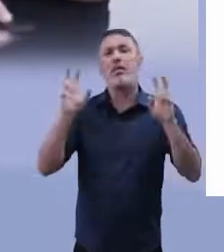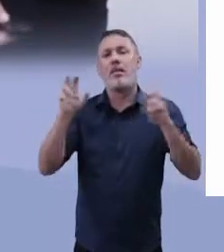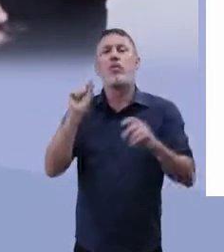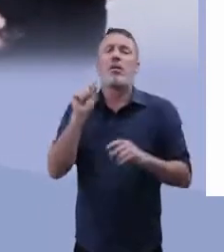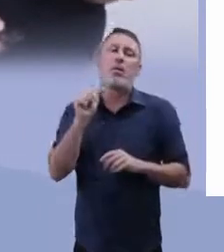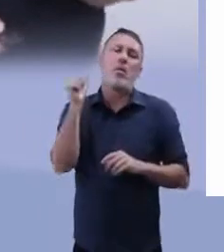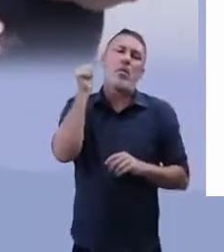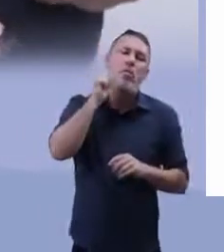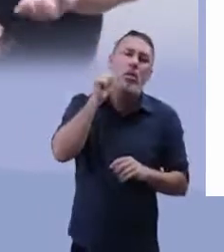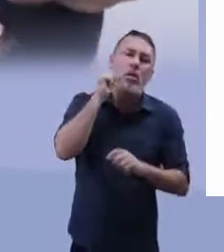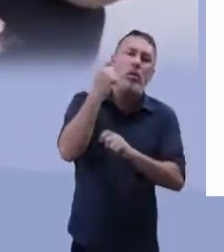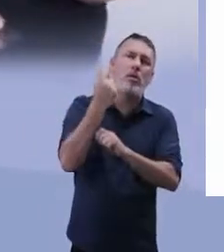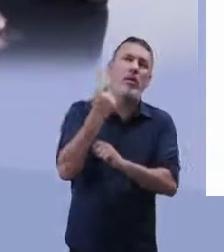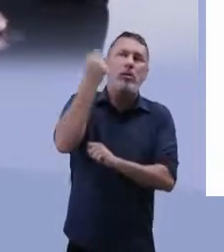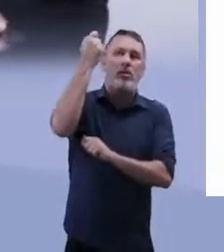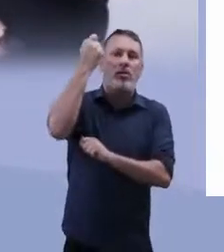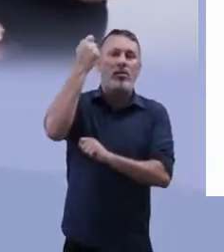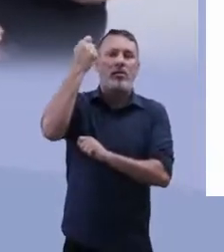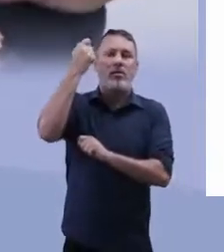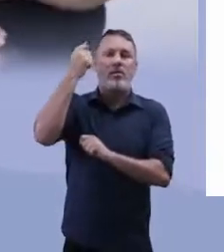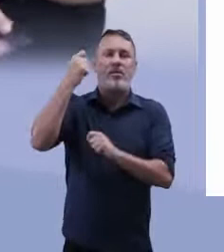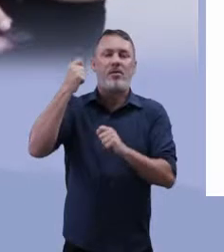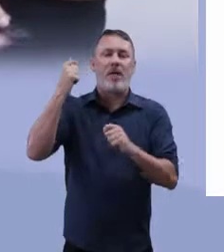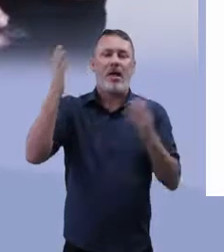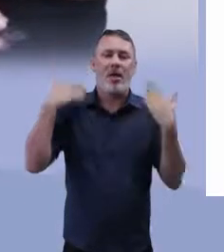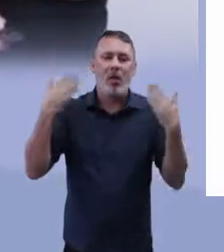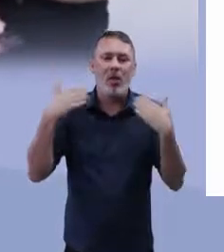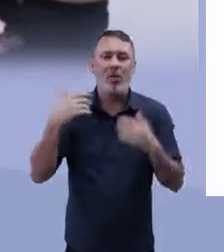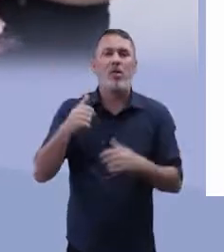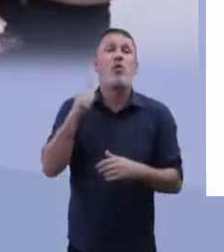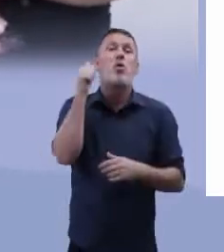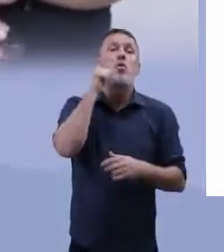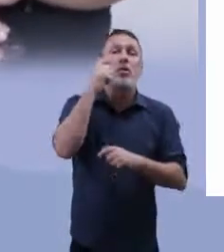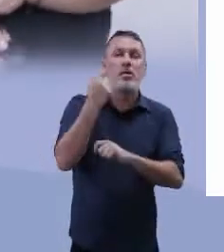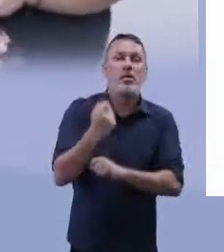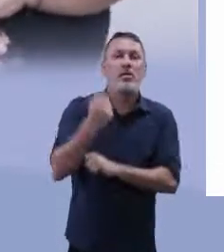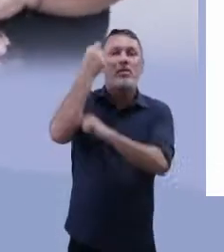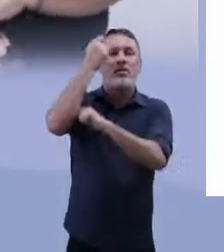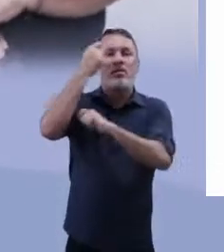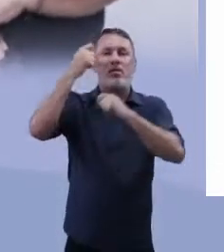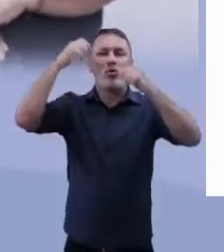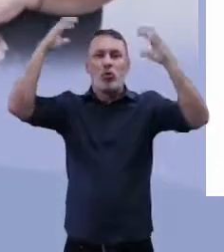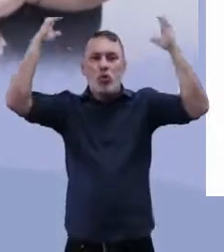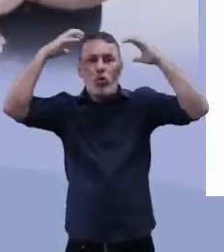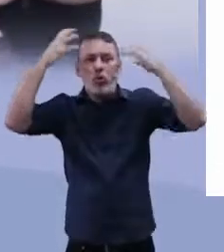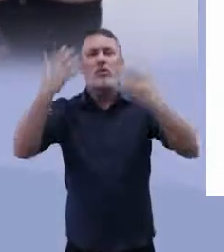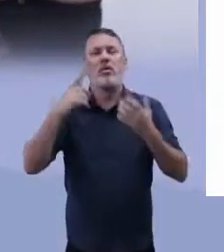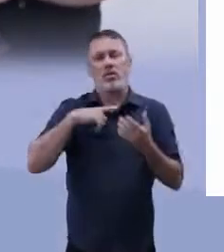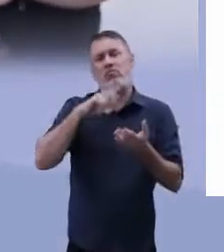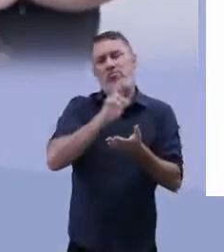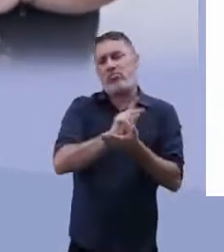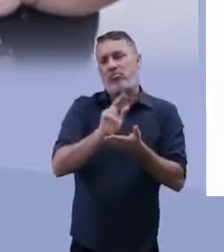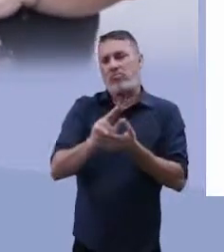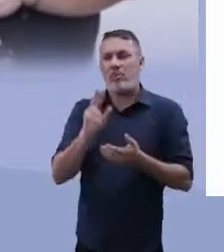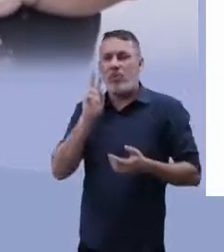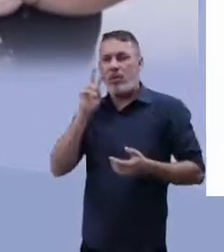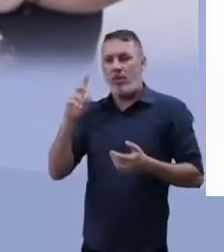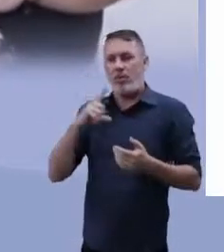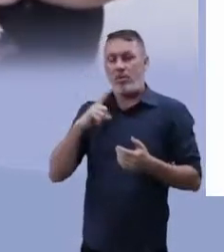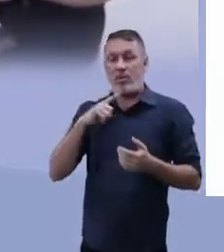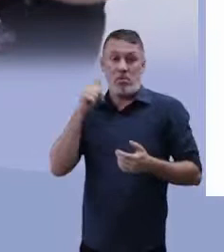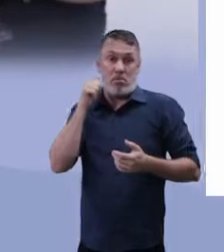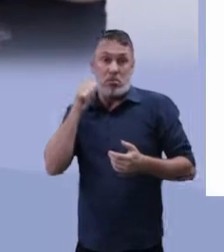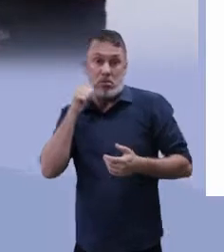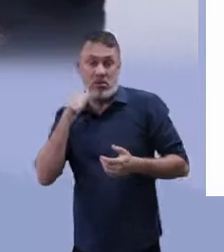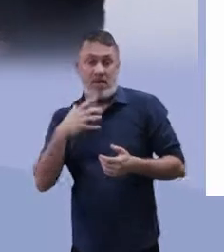Guarda-Sol, Mulher com a Sombrinha, O Passeio. Essa obra de Monet traz a esposa dele e o filho mais novo.